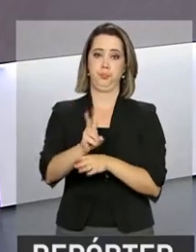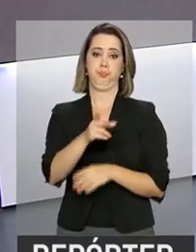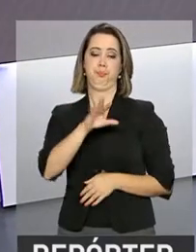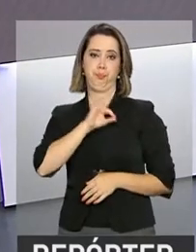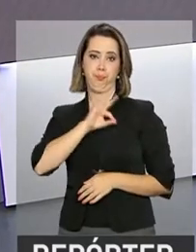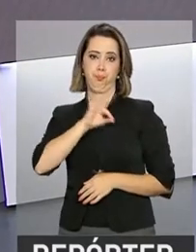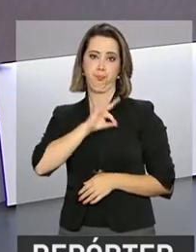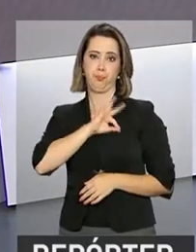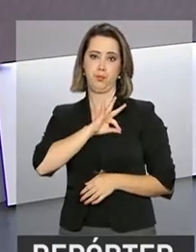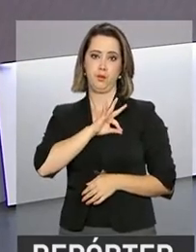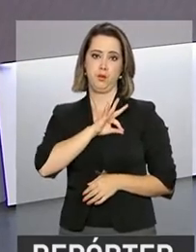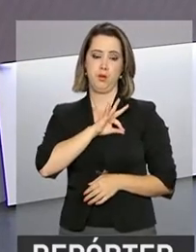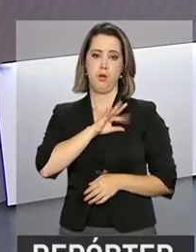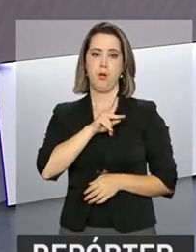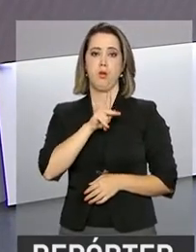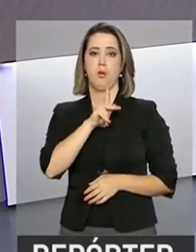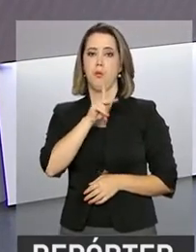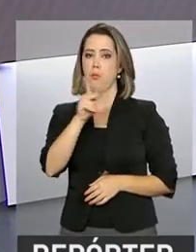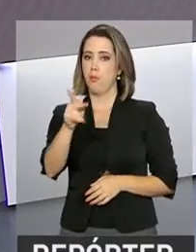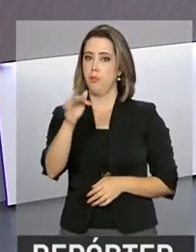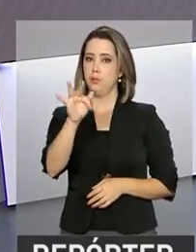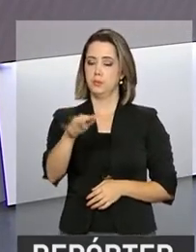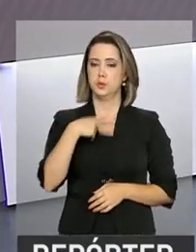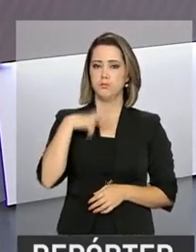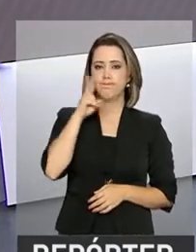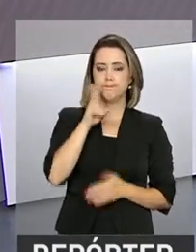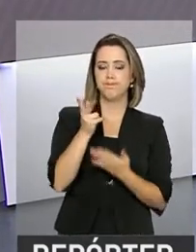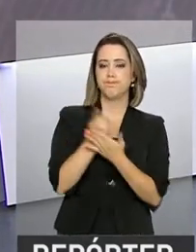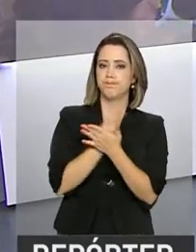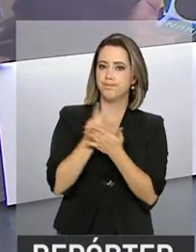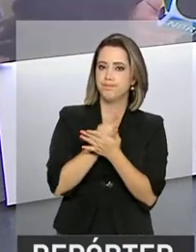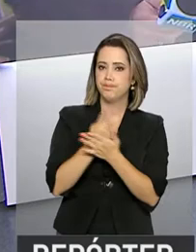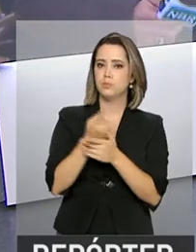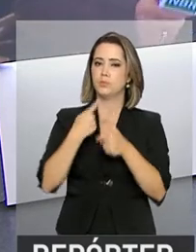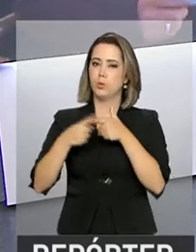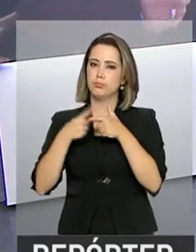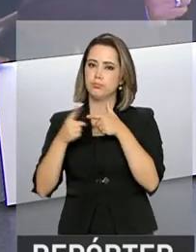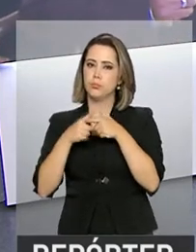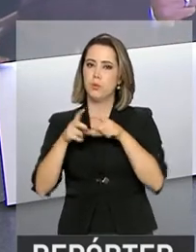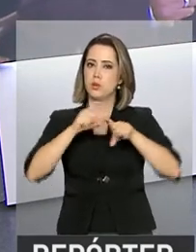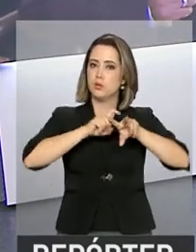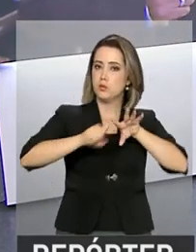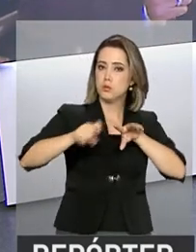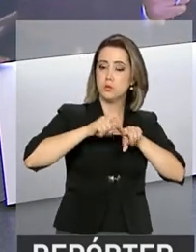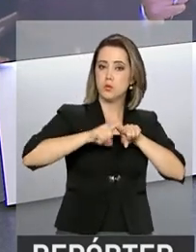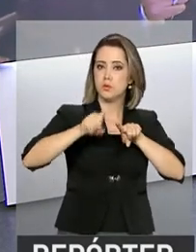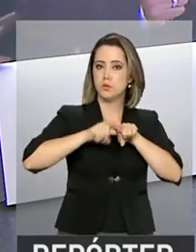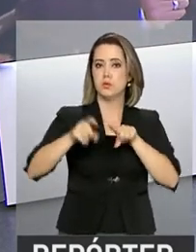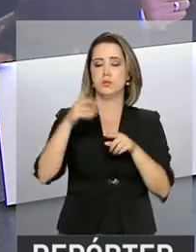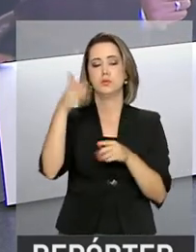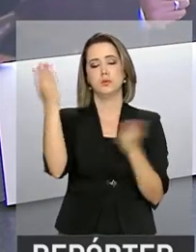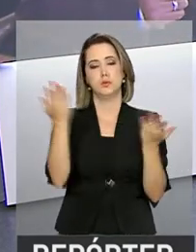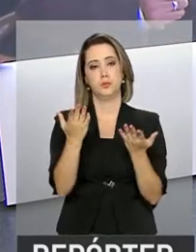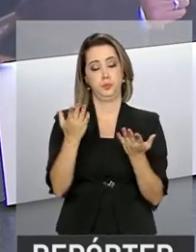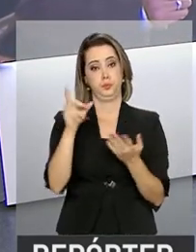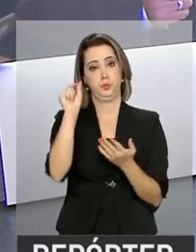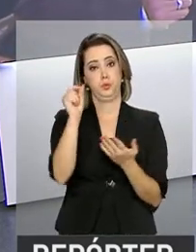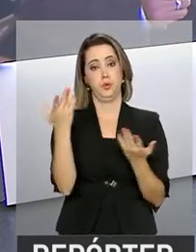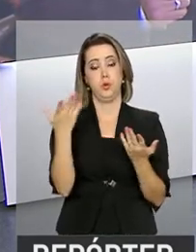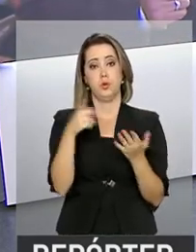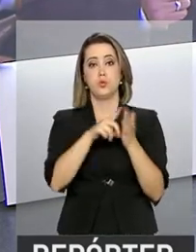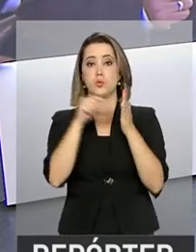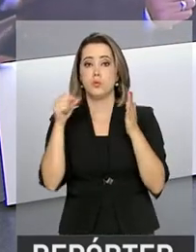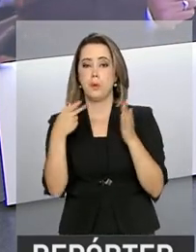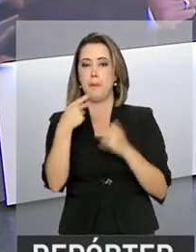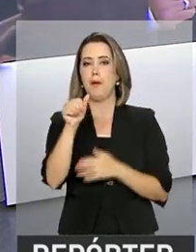detectou irregularidades na produção de frigoríficos brasileiros. Do Palácio do Planalto, o repórter Paulo Lasalvia tem mais informações para a gente. Olá, Paulo,